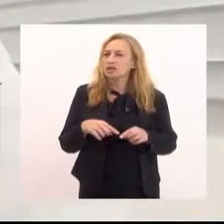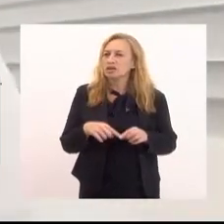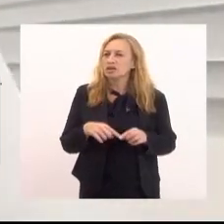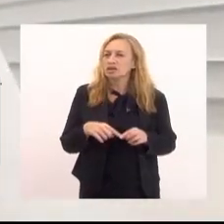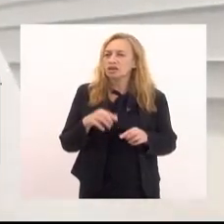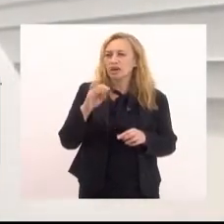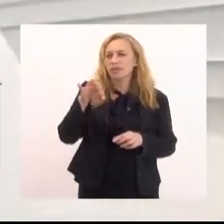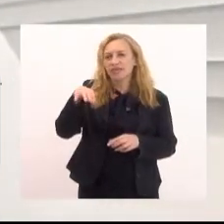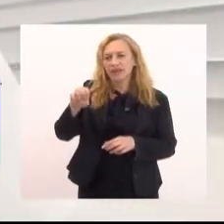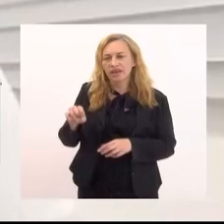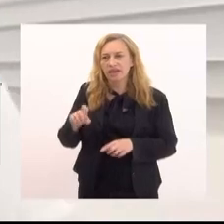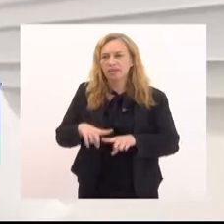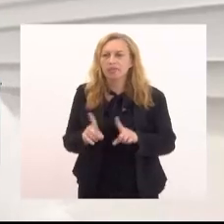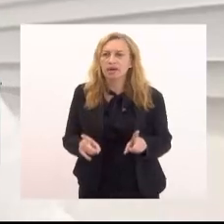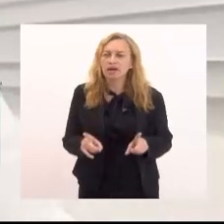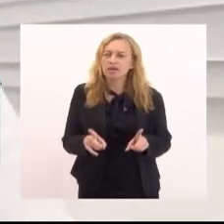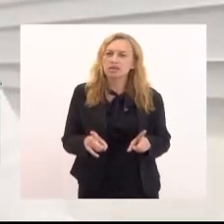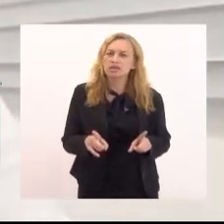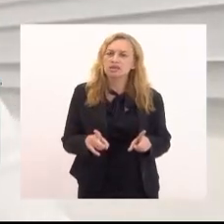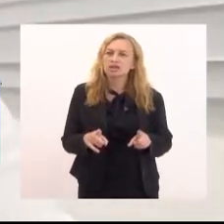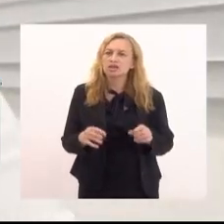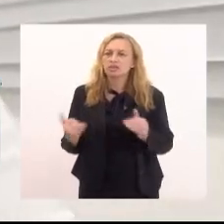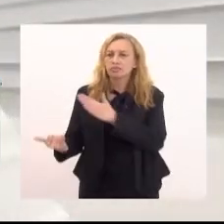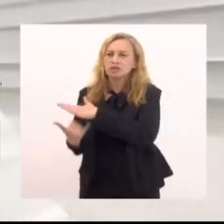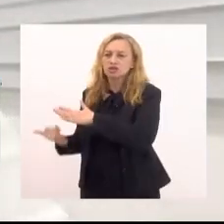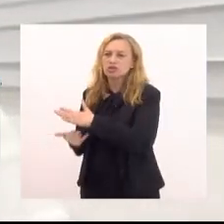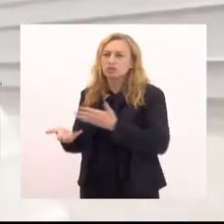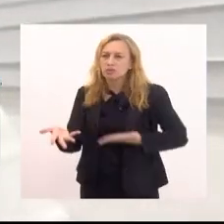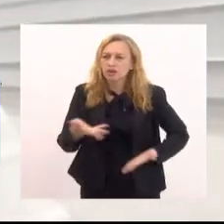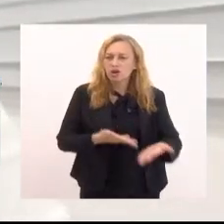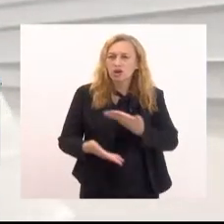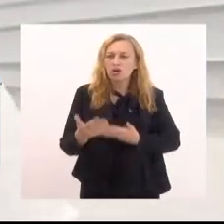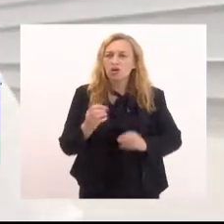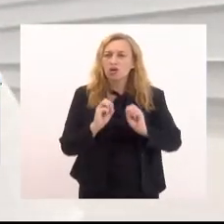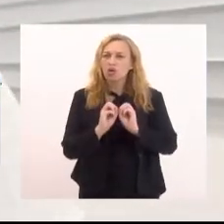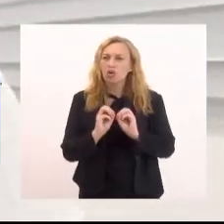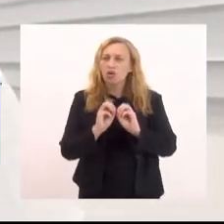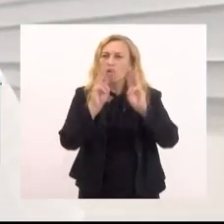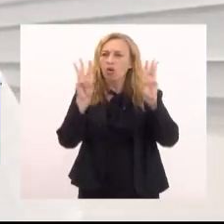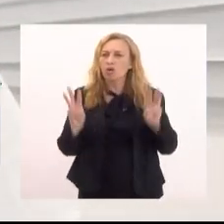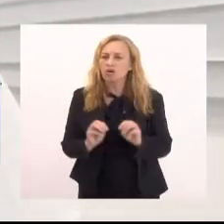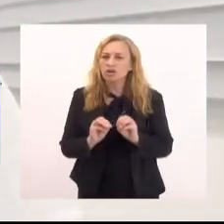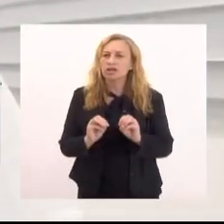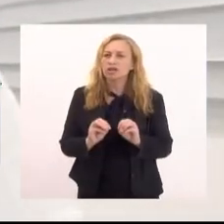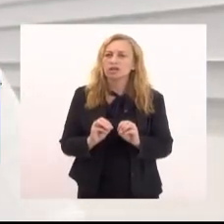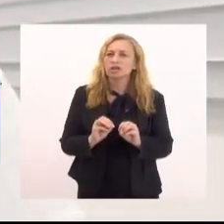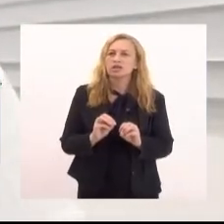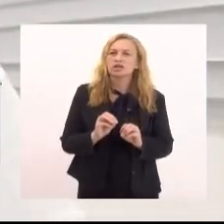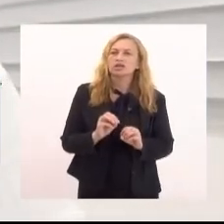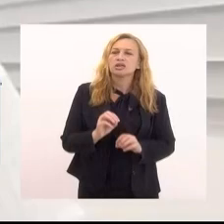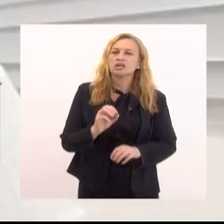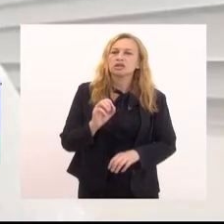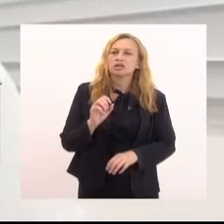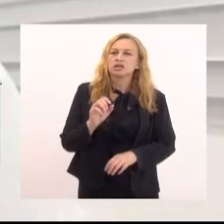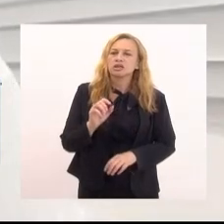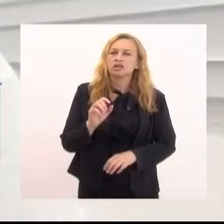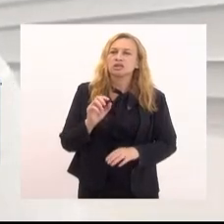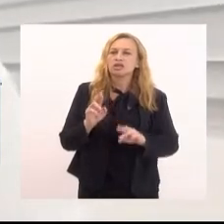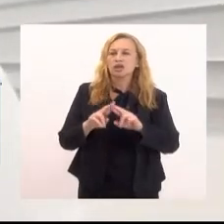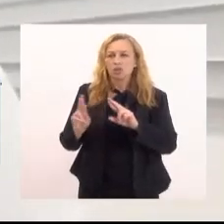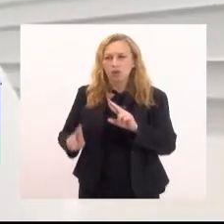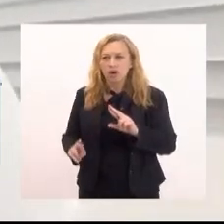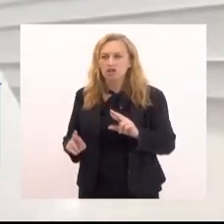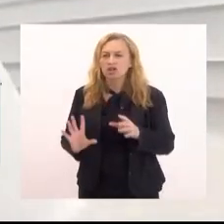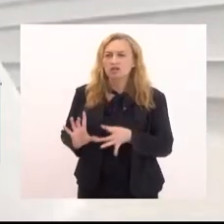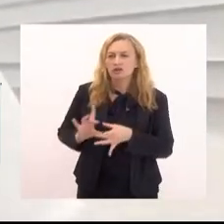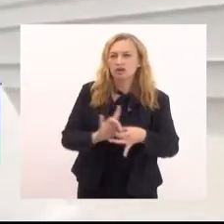né, com diversas instituições, como a ONG Cáritas, a Cátedra Sérgio Vieira de Mello, da UERJ, que é